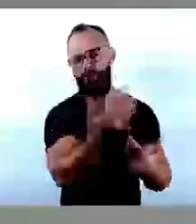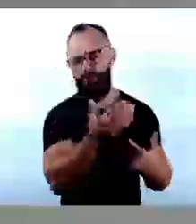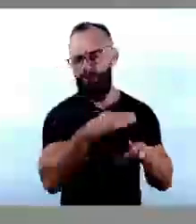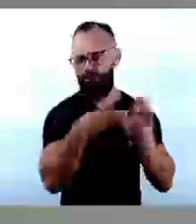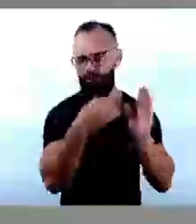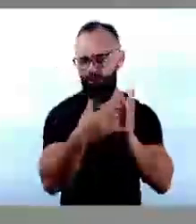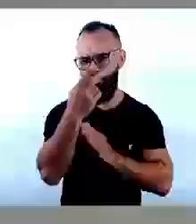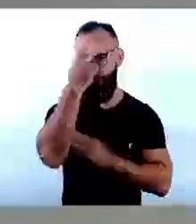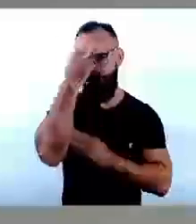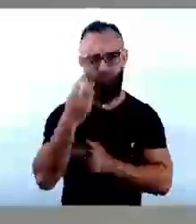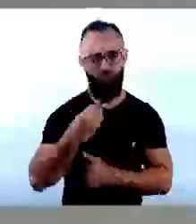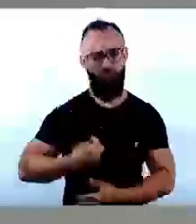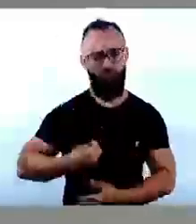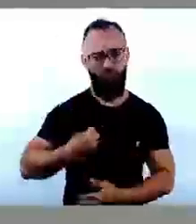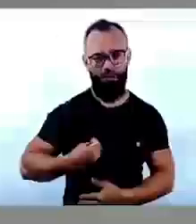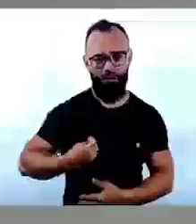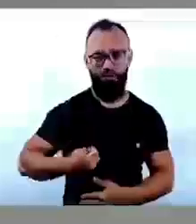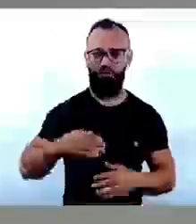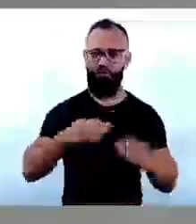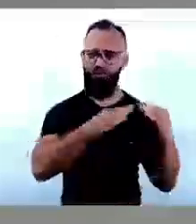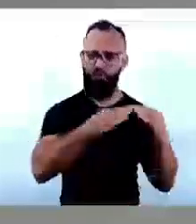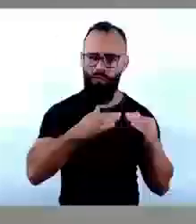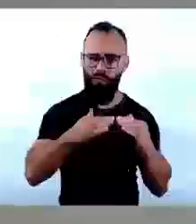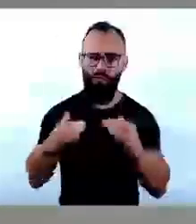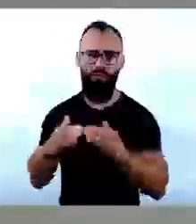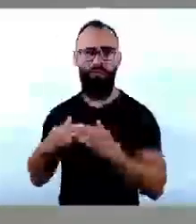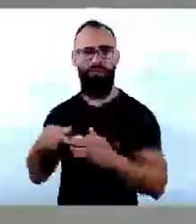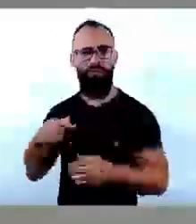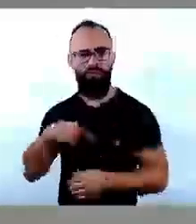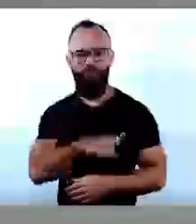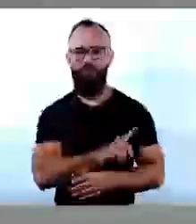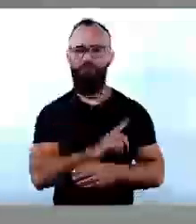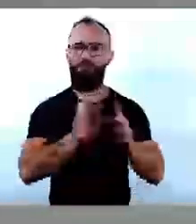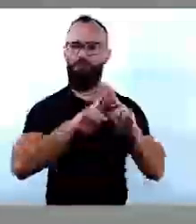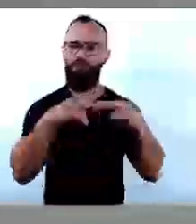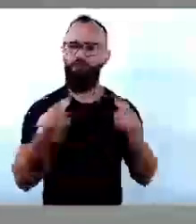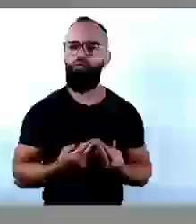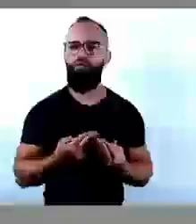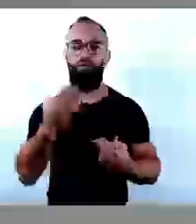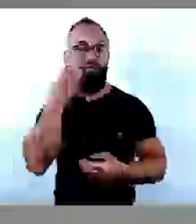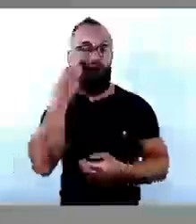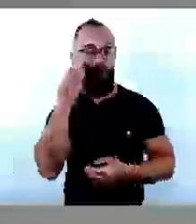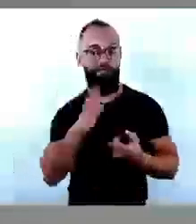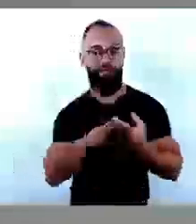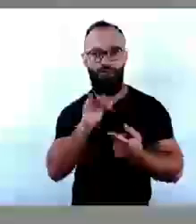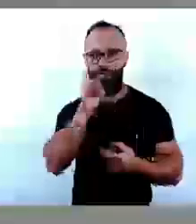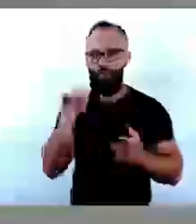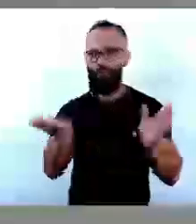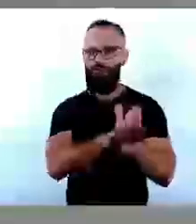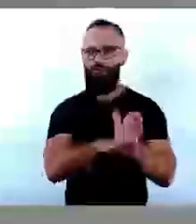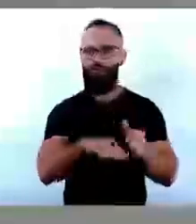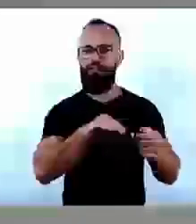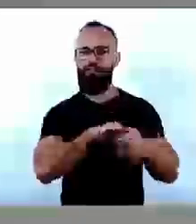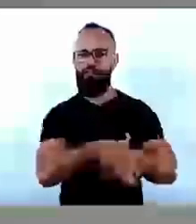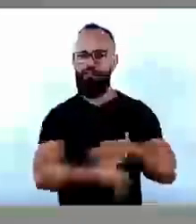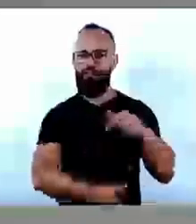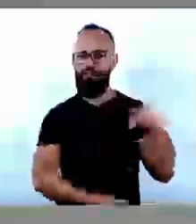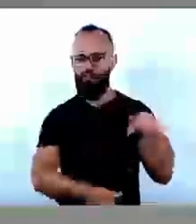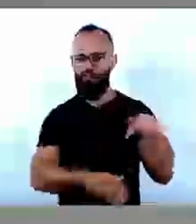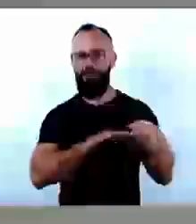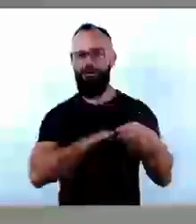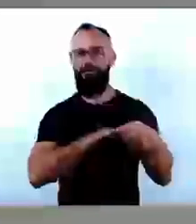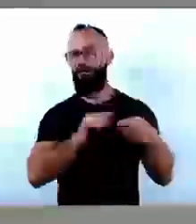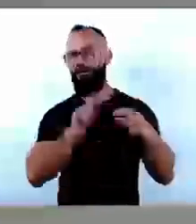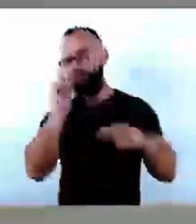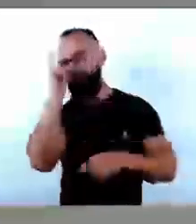moradores saíram de suas casas para participar da reunião não é fácil aí chegar em casa 7 horas da noite ter que sair para uma reunião poder entrar em casa